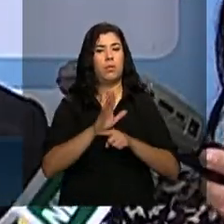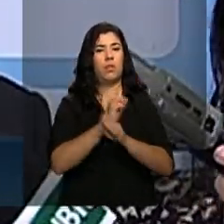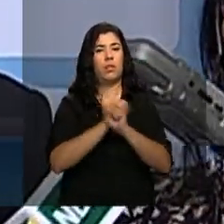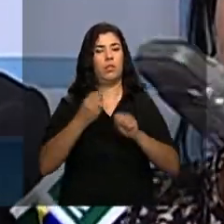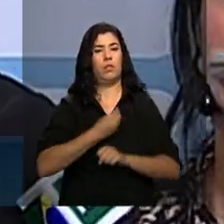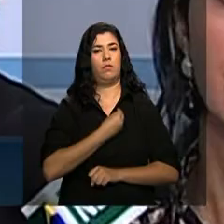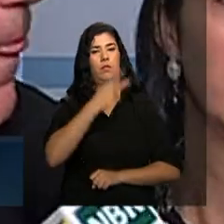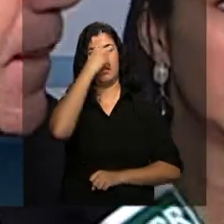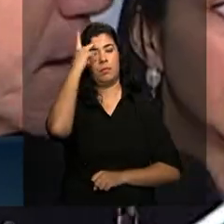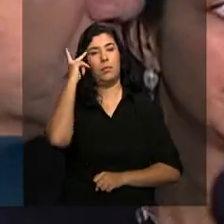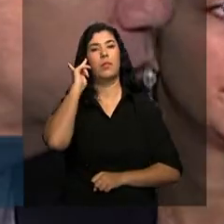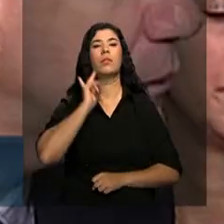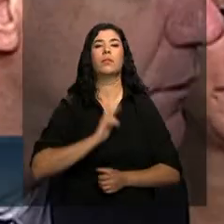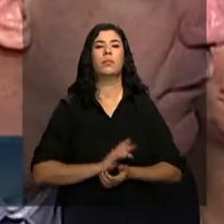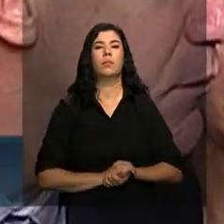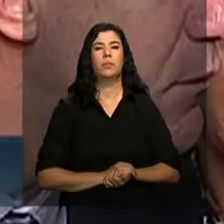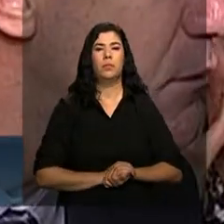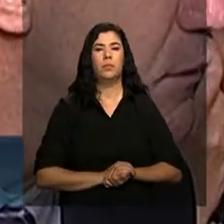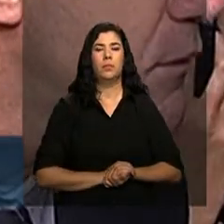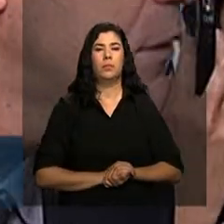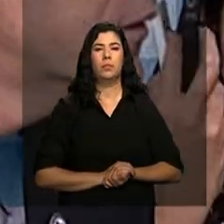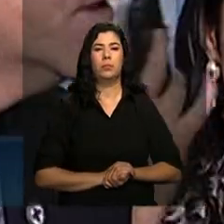pessoas.